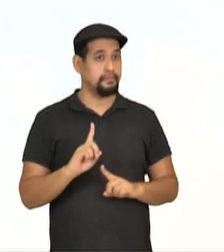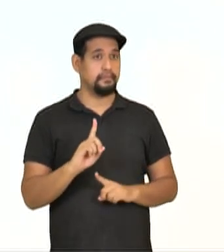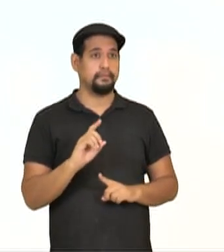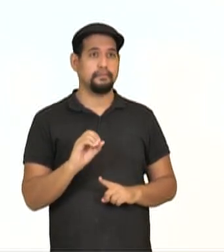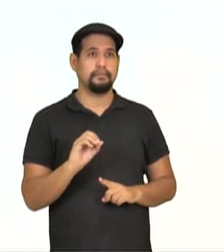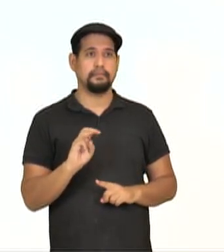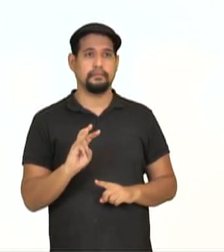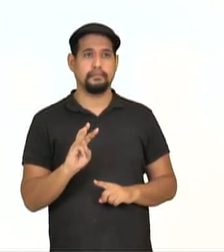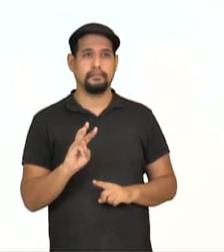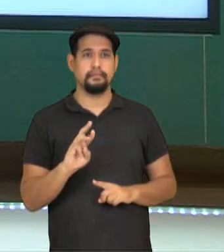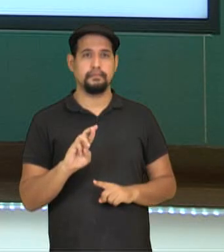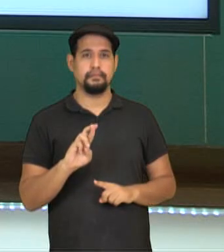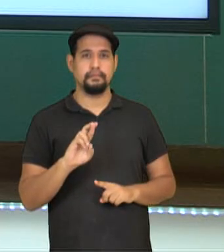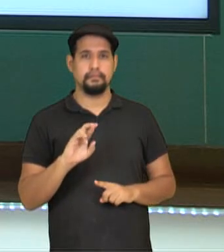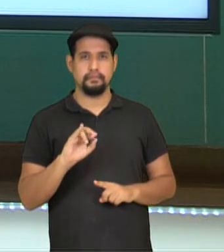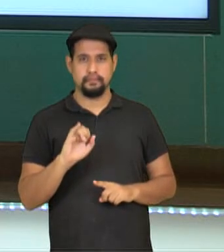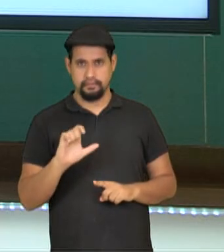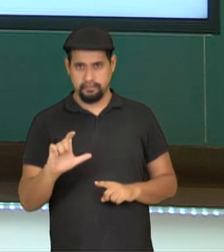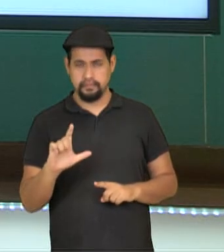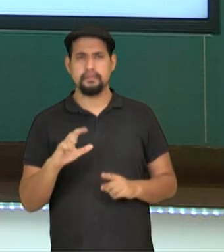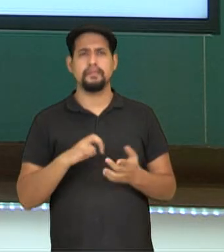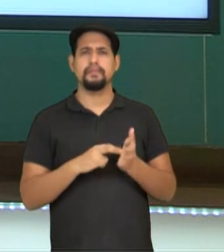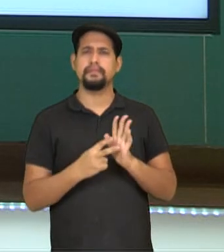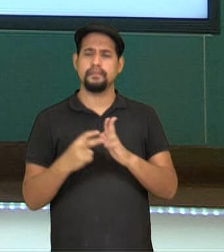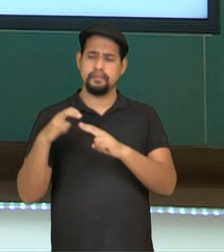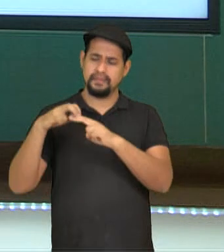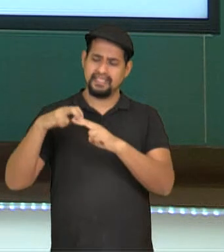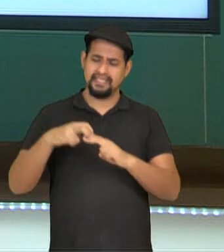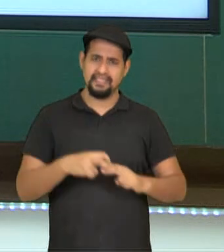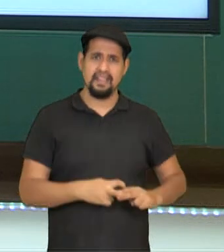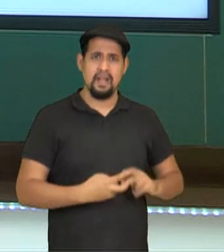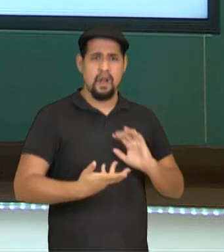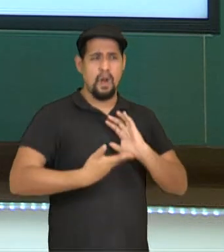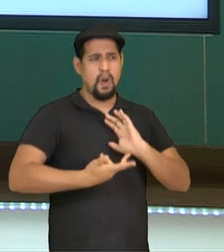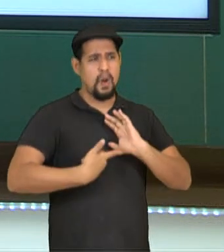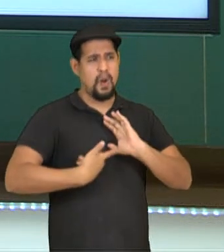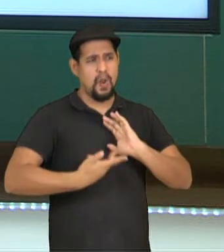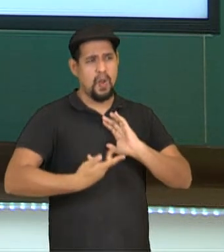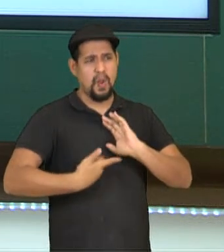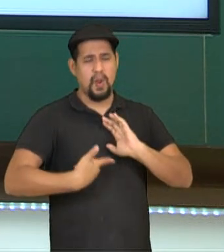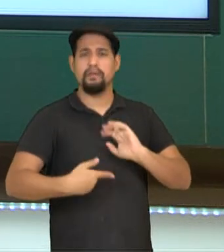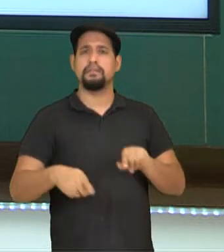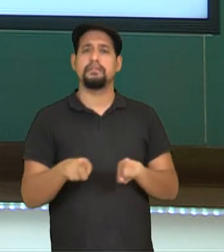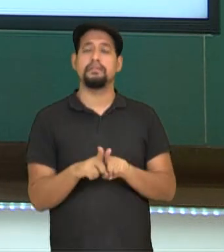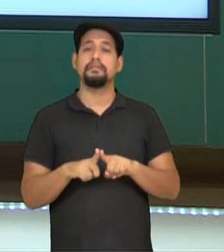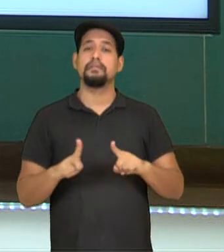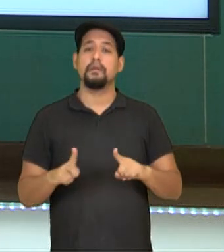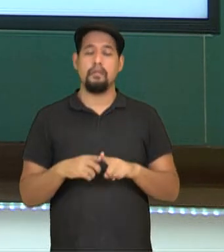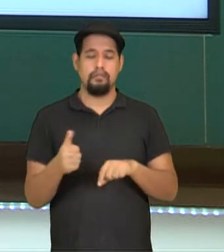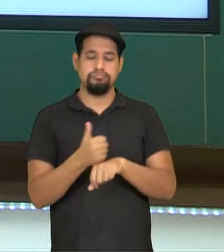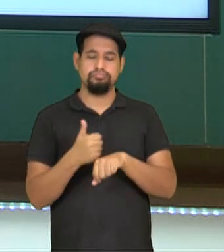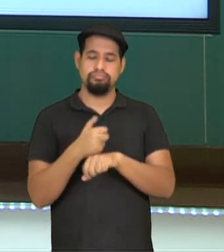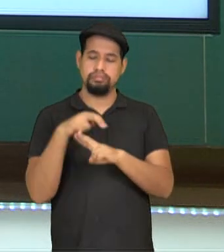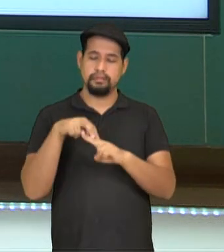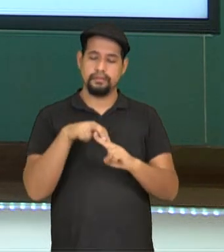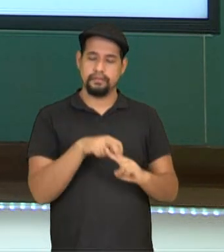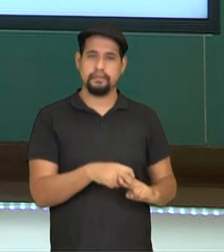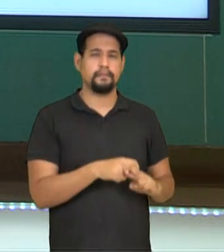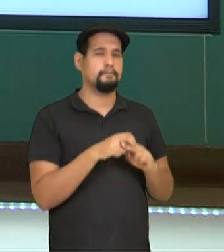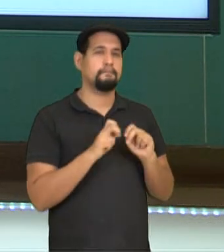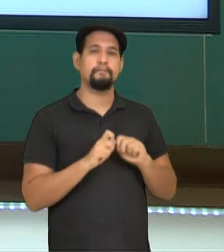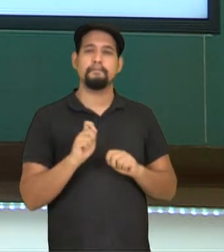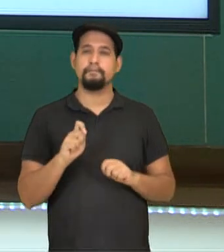downhill slide é uma descida de ladeiras em alta velocidade, mas com o skatista